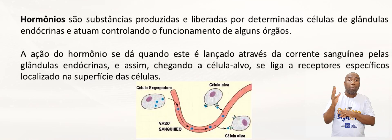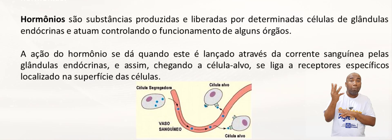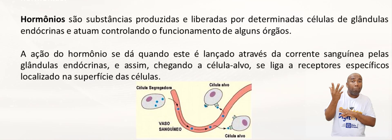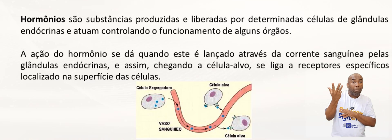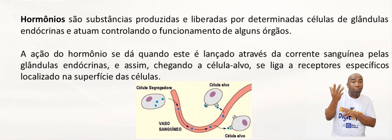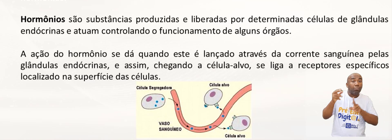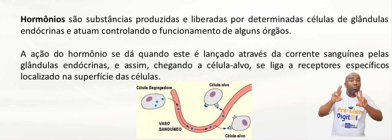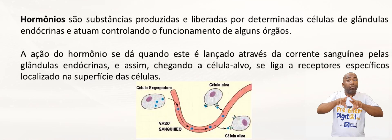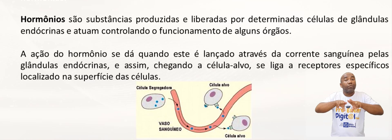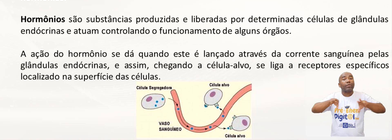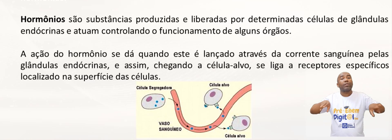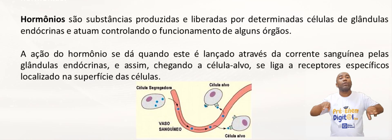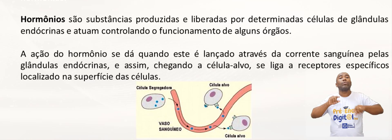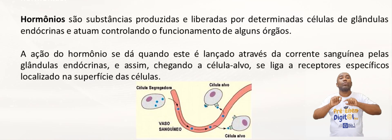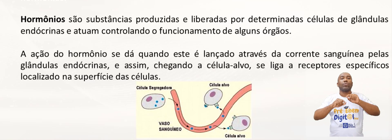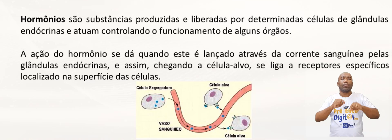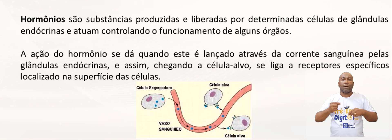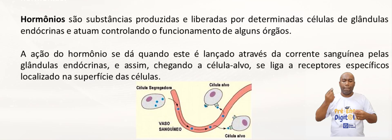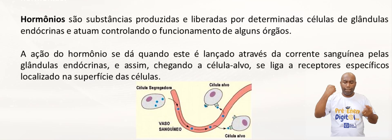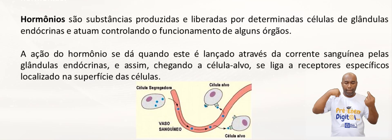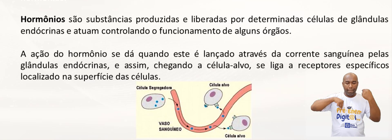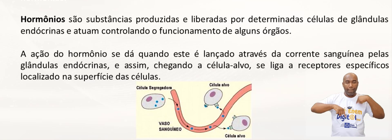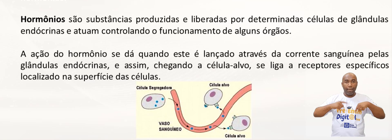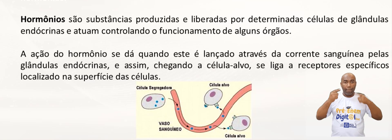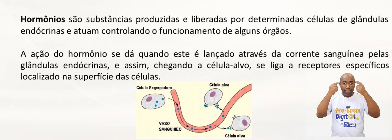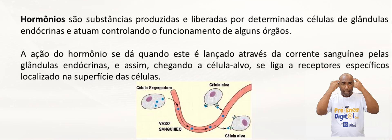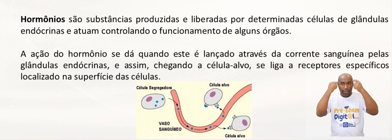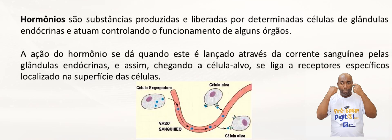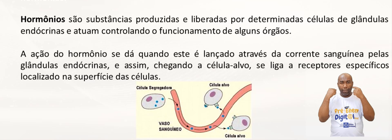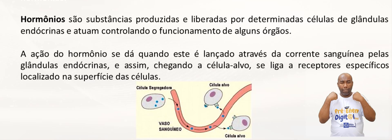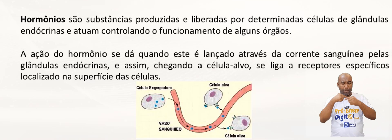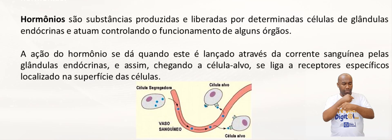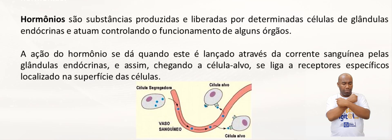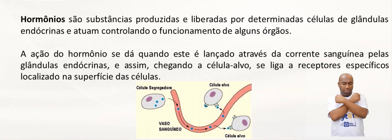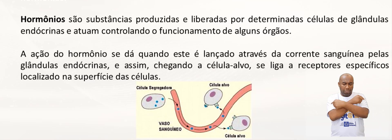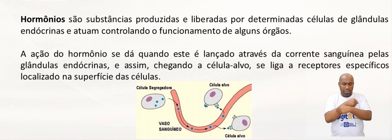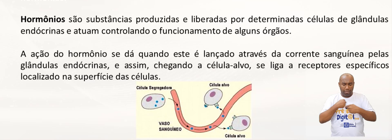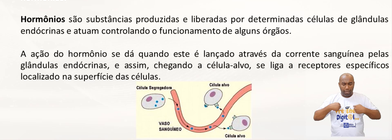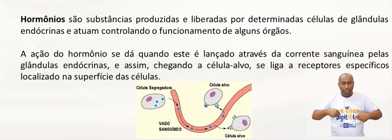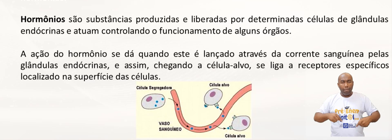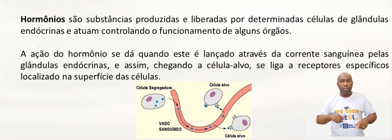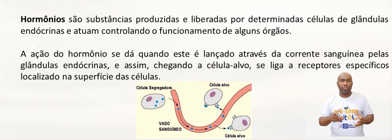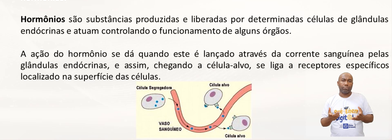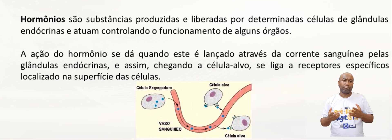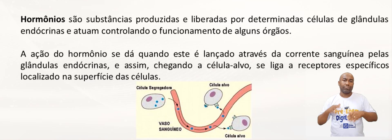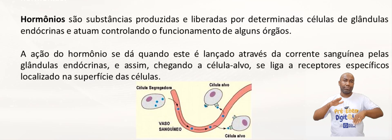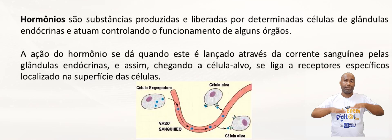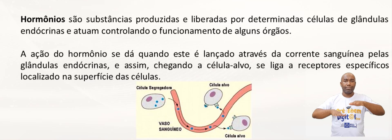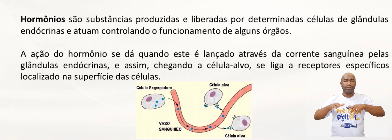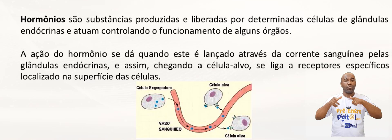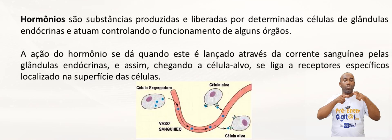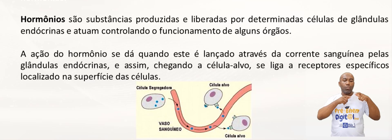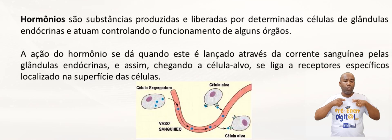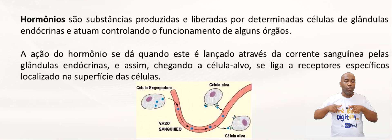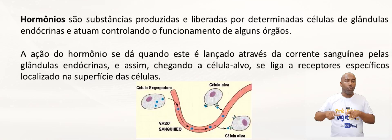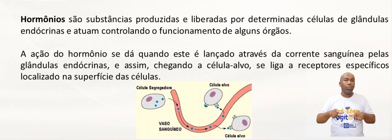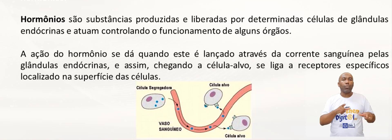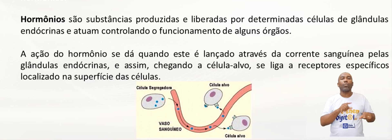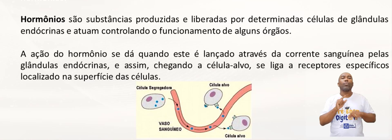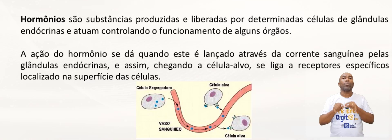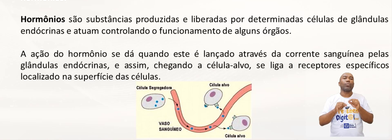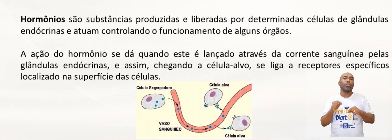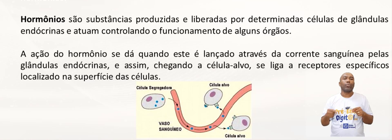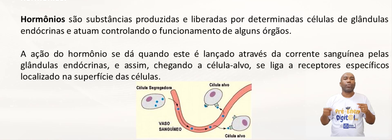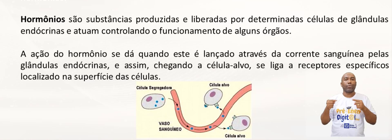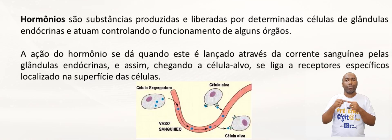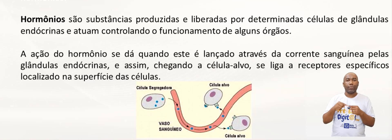no organismo em pontos específicos. Esses pontos específicos a gente costuma chamar